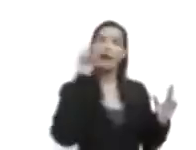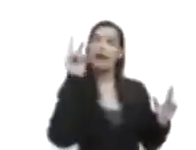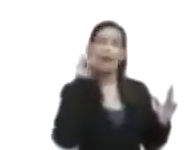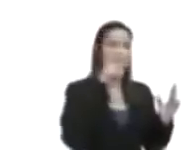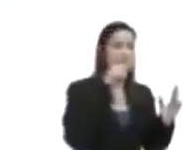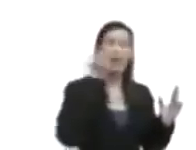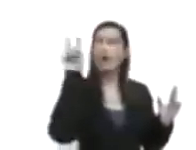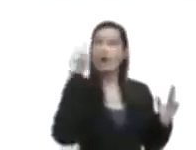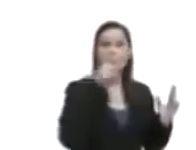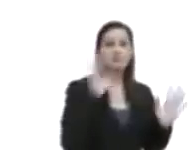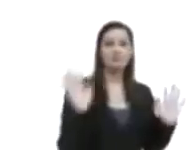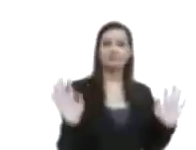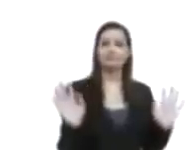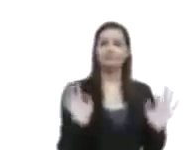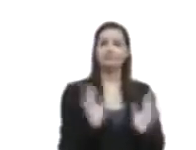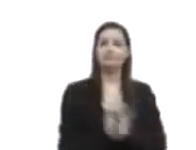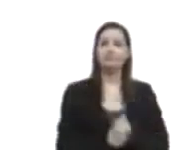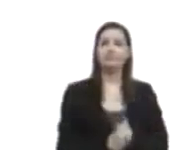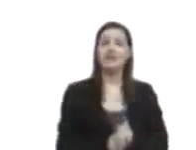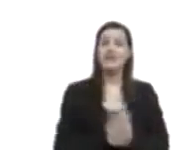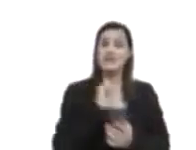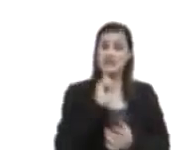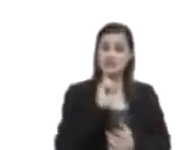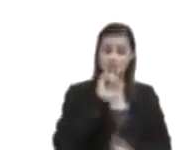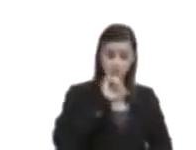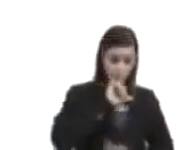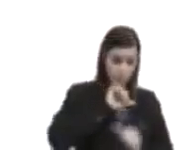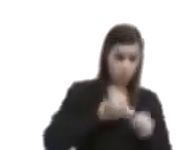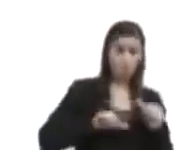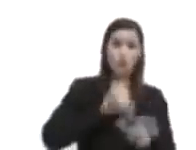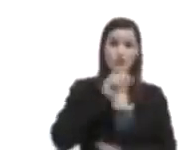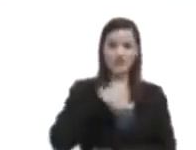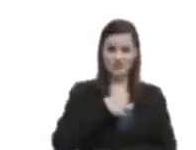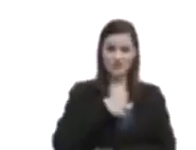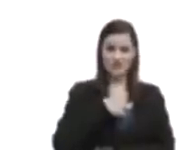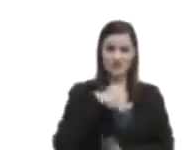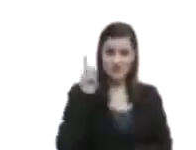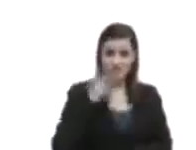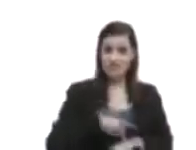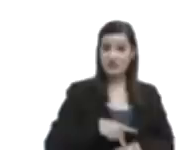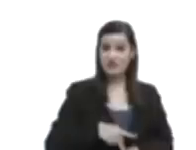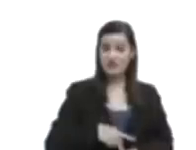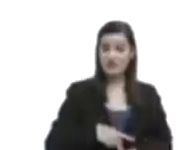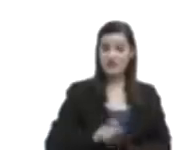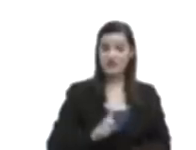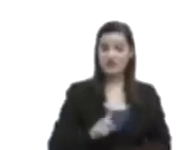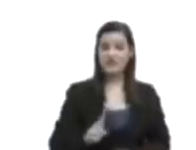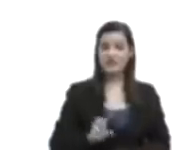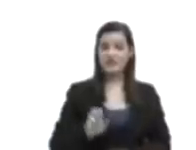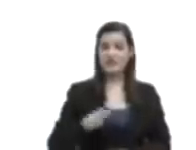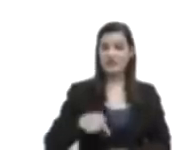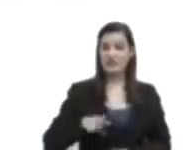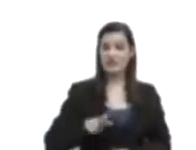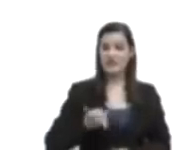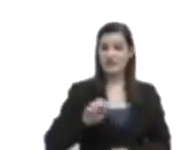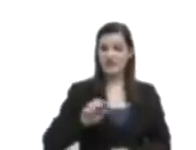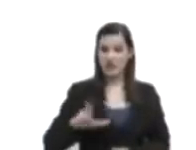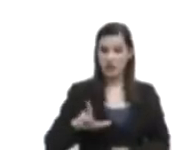Quando há conversão, o que Ezequiel e Jeremias diz?